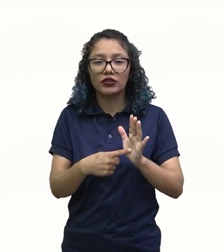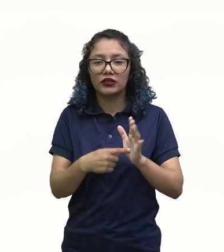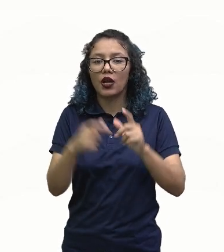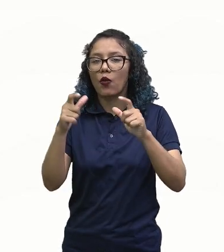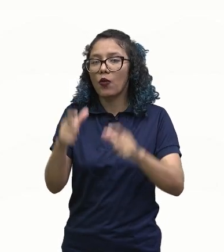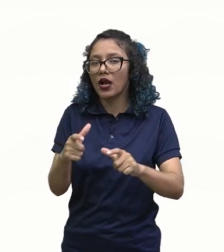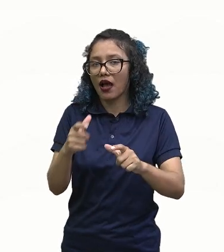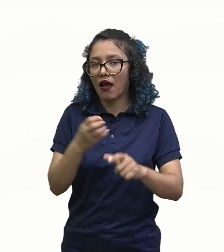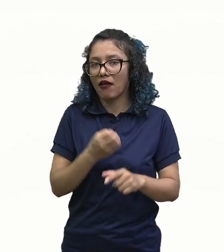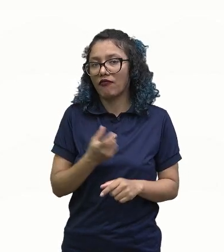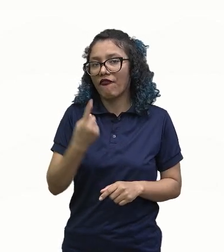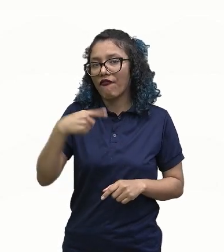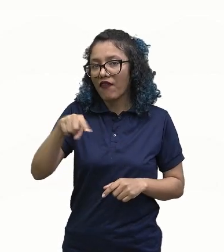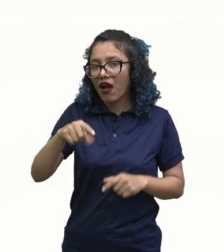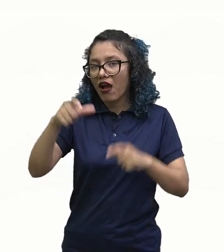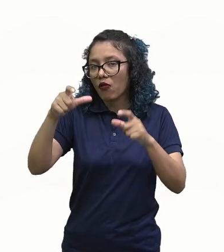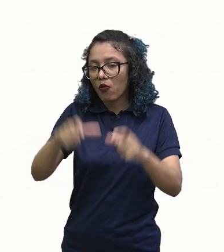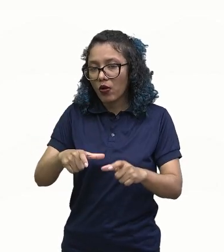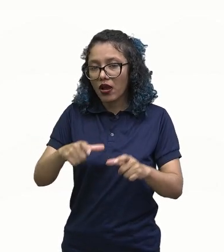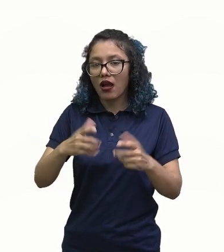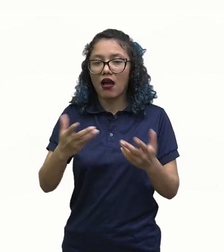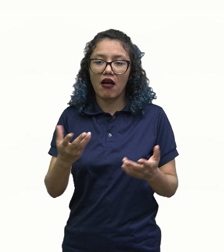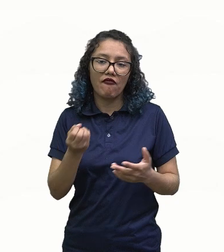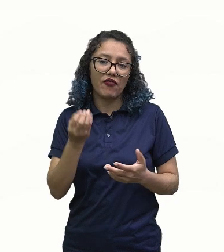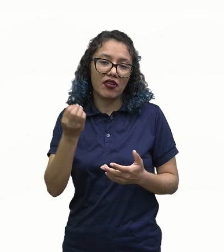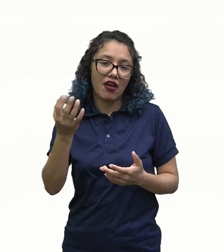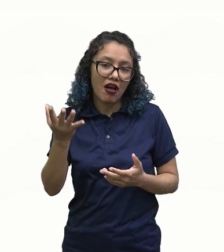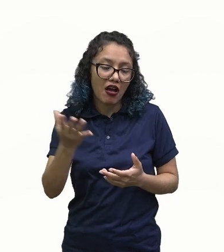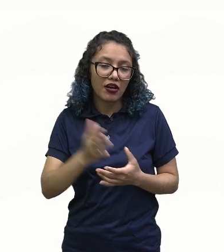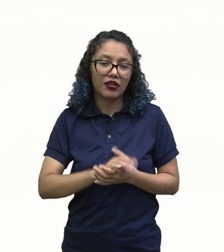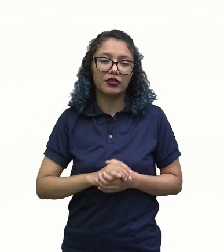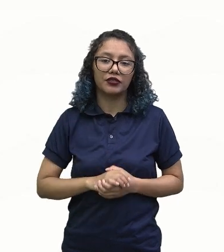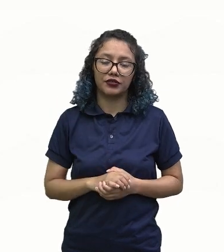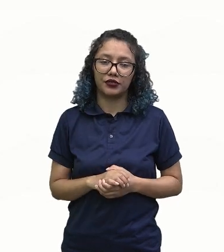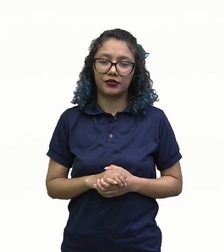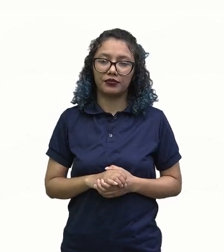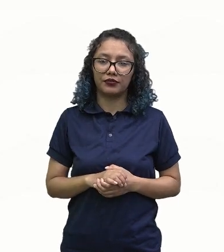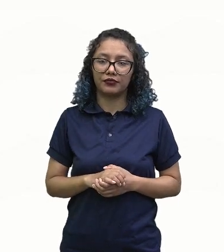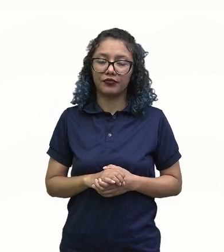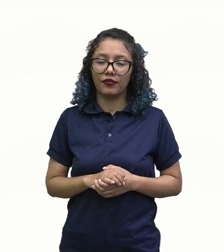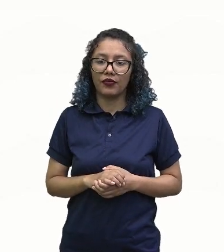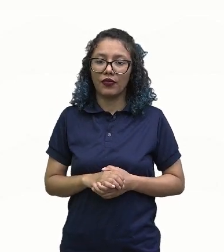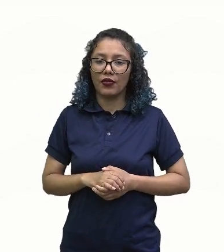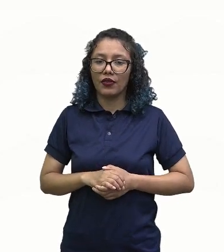vai para algum lugar de viagem, né? Você viaja para algum lugar. Então,